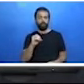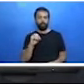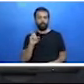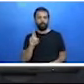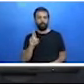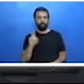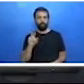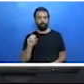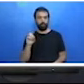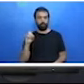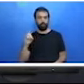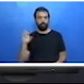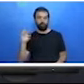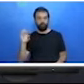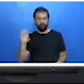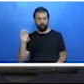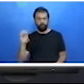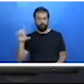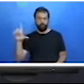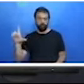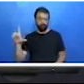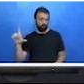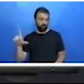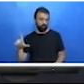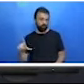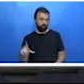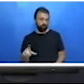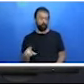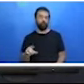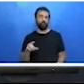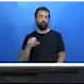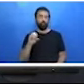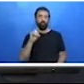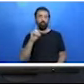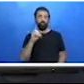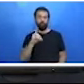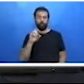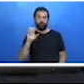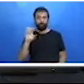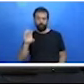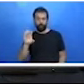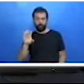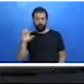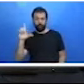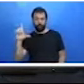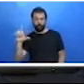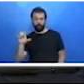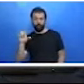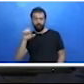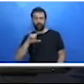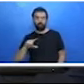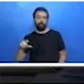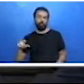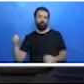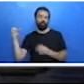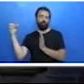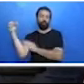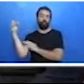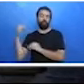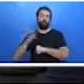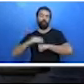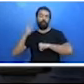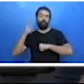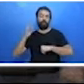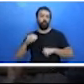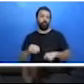Cordel, cordel, aonde ela demorou mais? No del. Então, a sílaba tônica é del e cor é